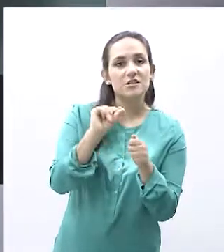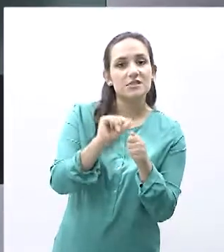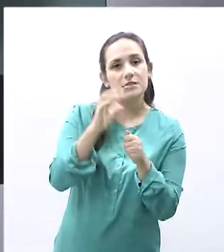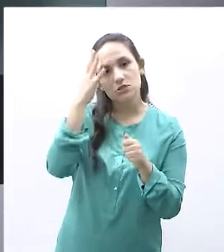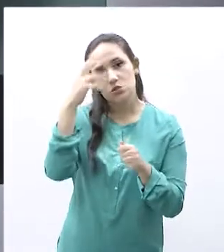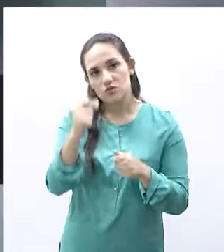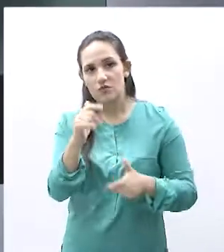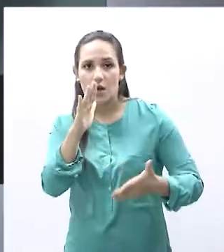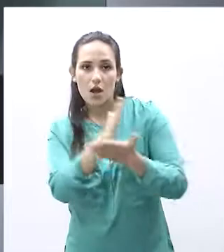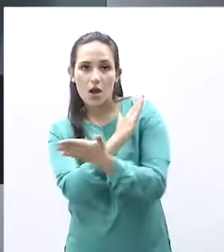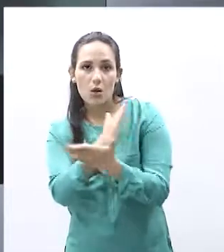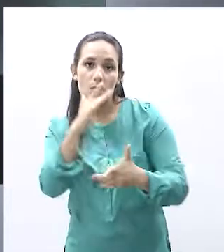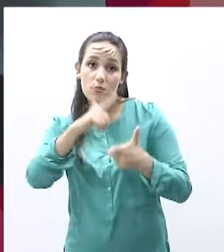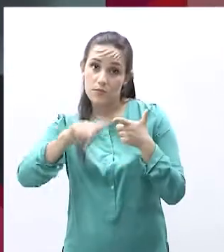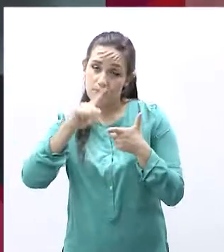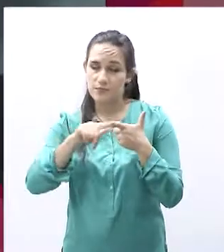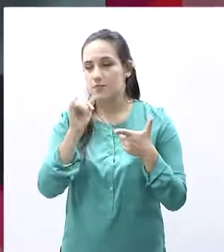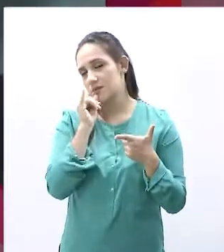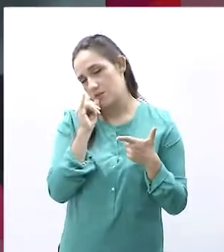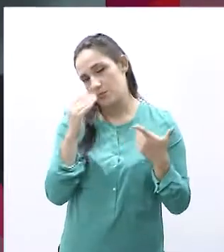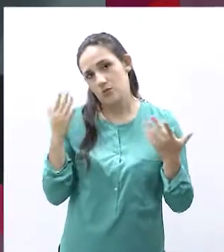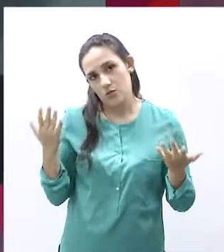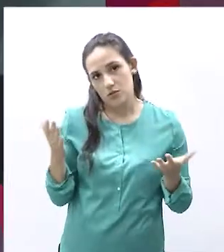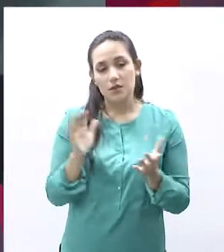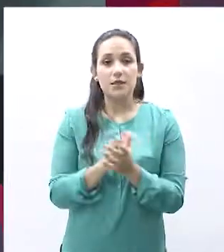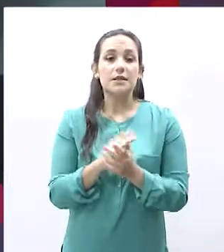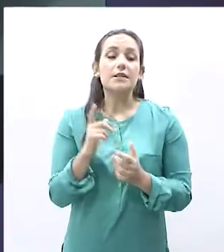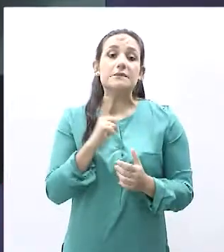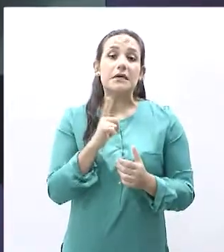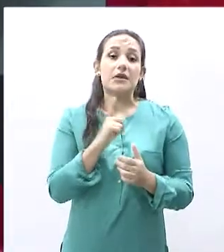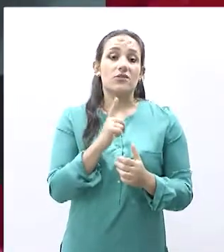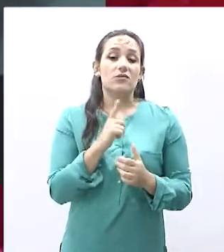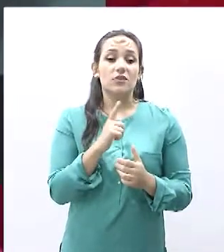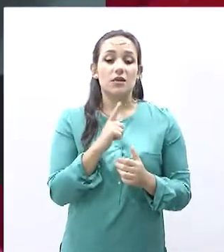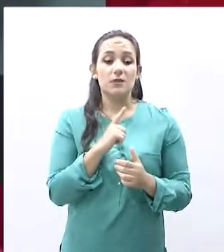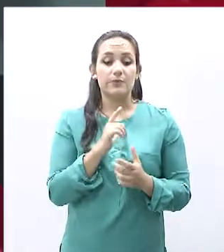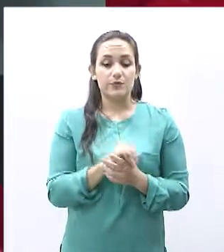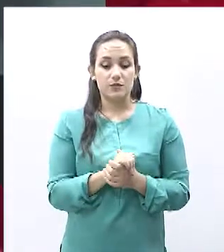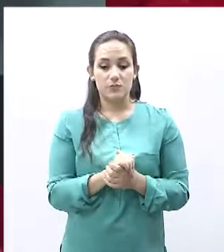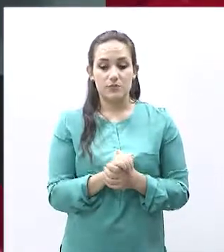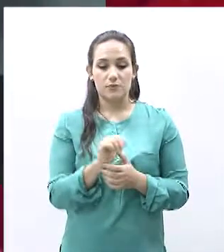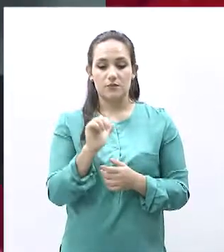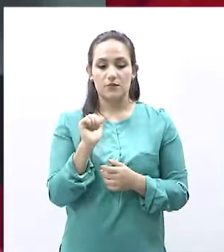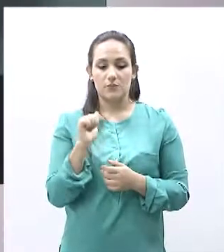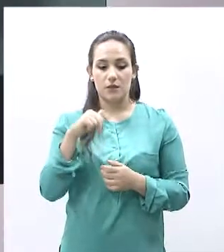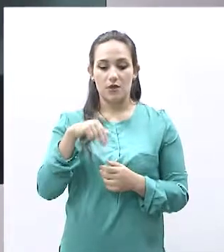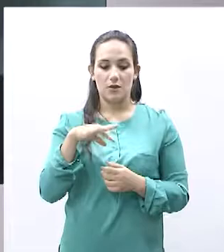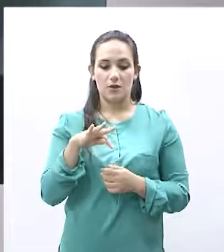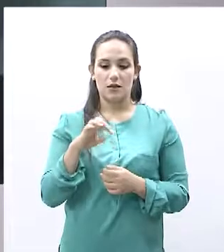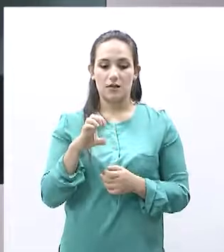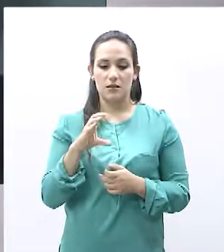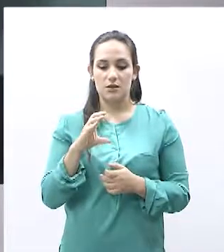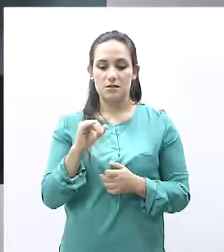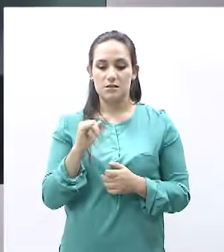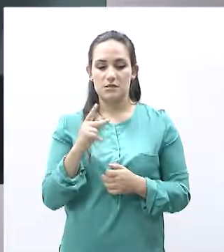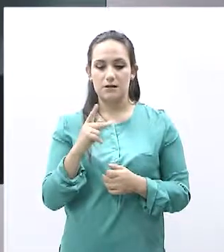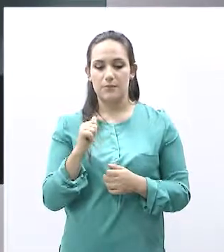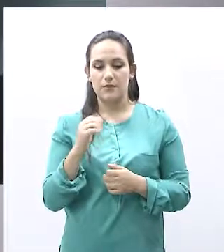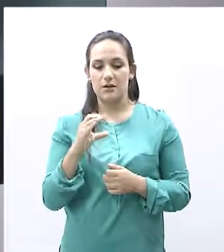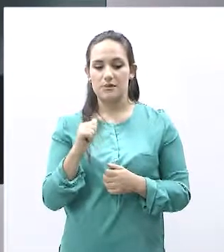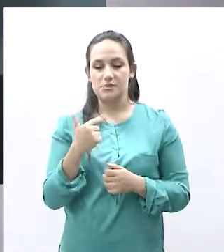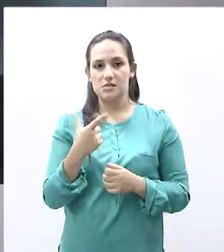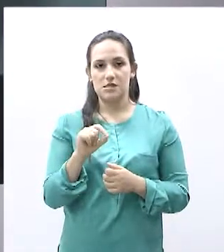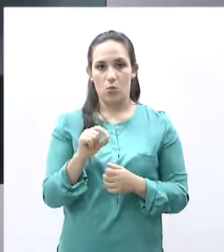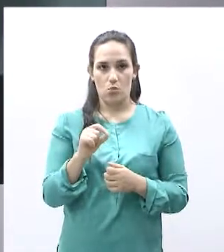possibilidades de resolver alguns problemas, né? Entre eles, a gente teve as antecipações de benefícios por